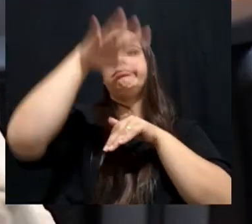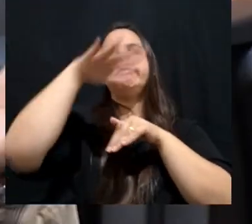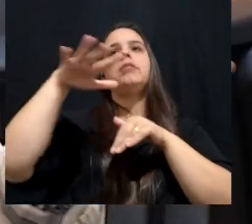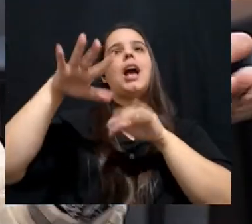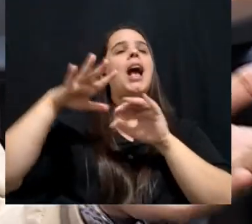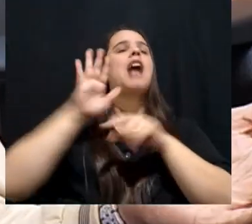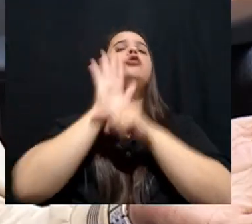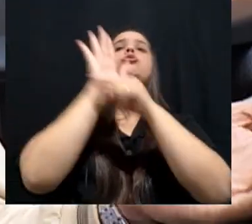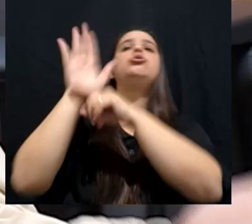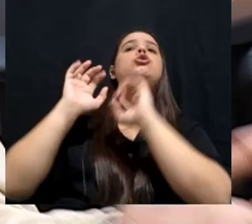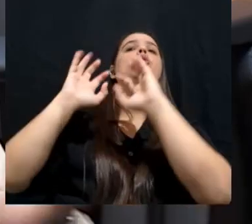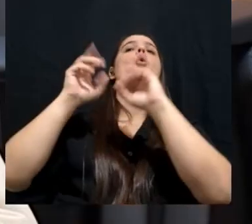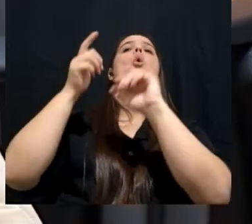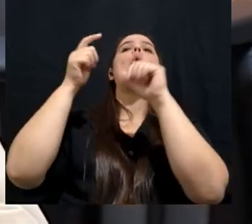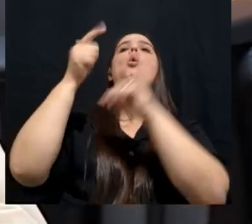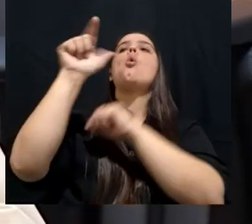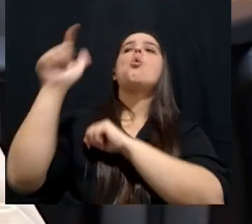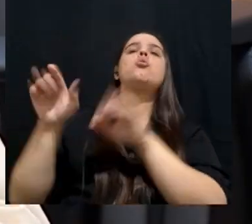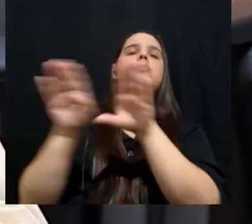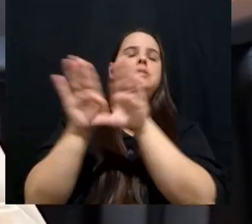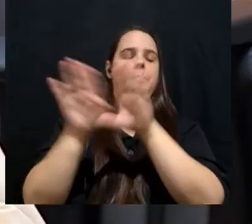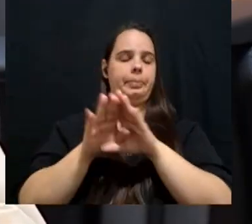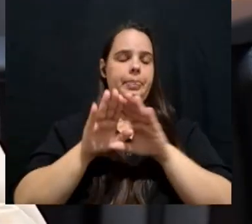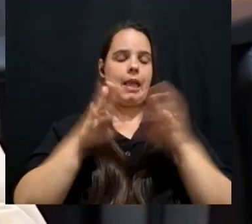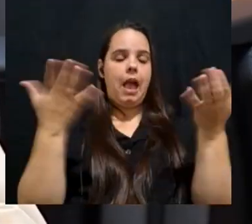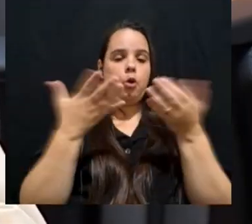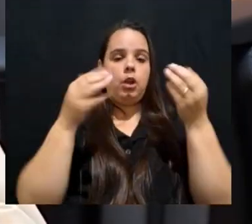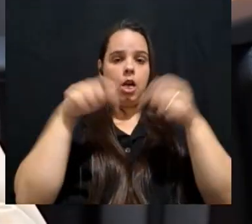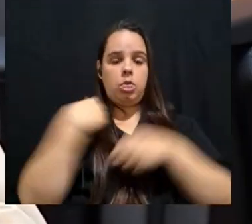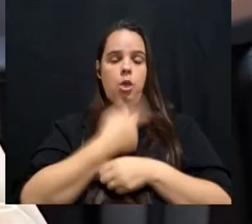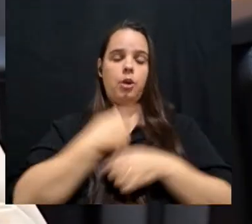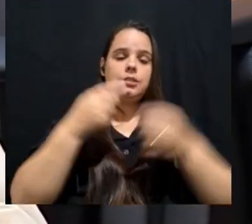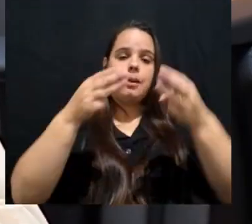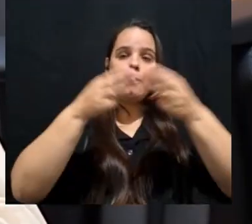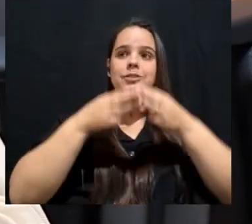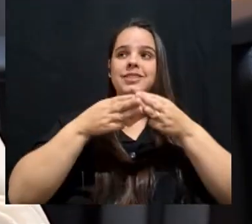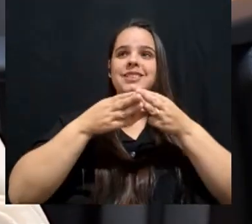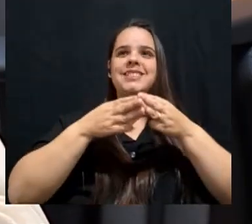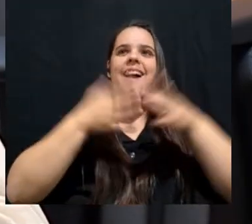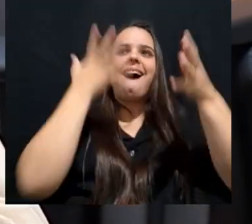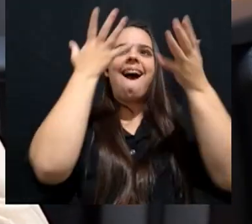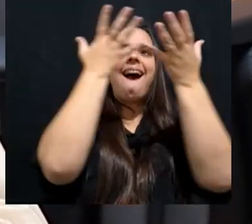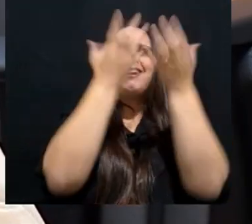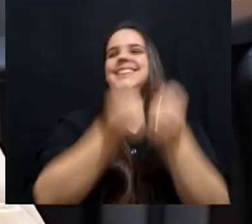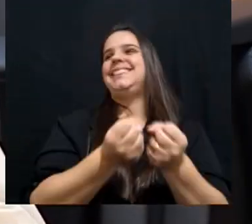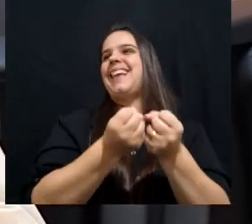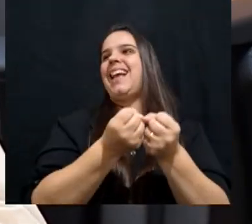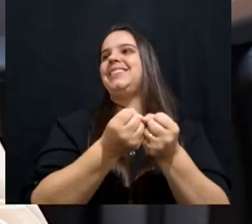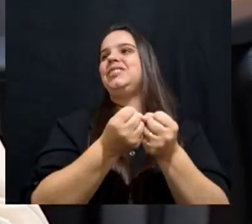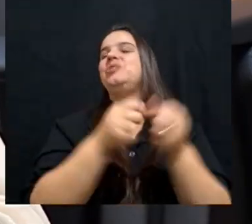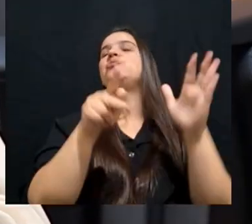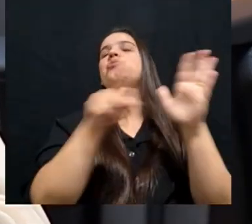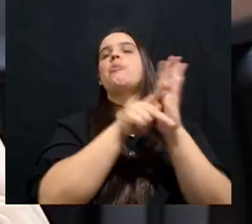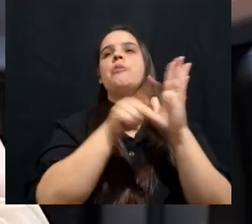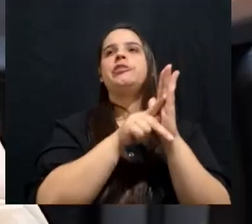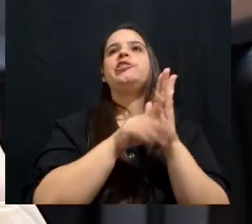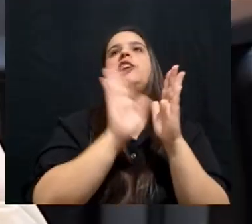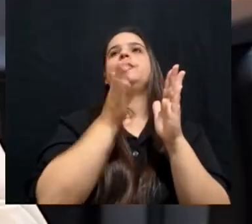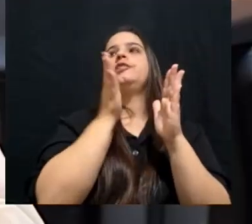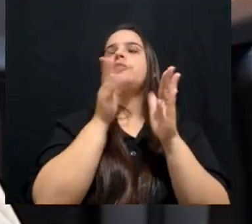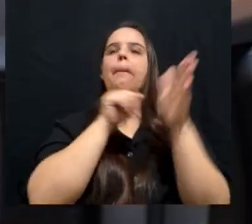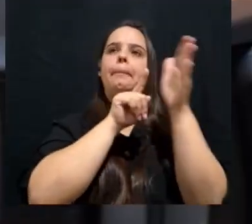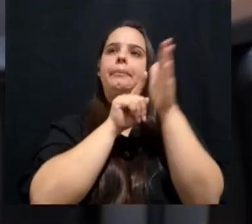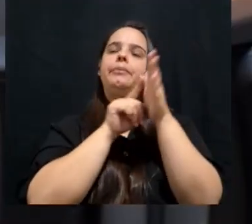notícia, a nossa moção ela foi aceita, né? O projeto entrou em regime de urgência e já foi